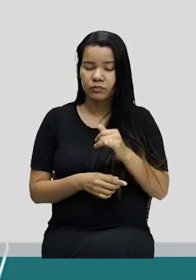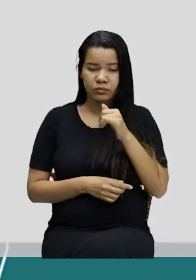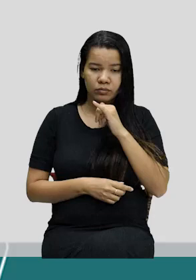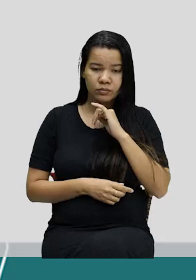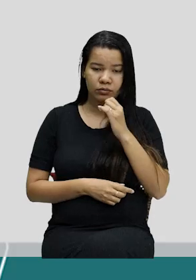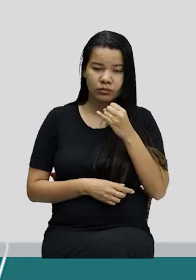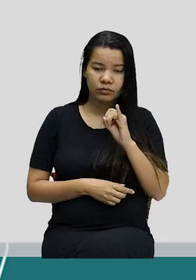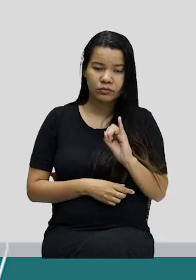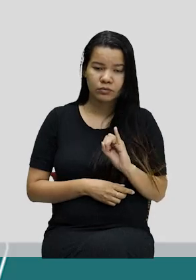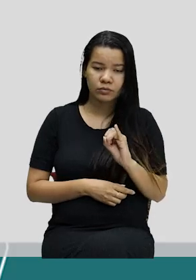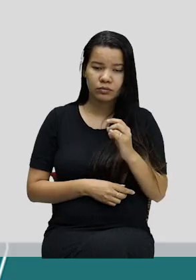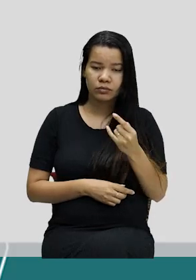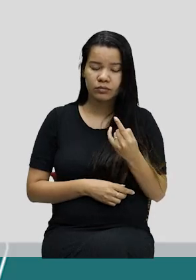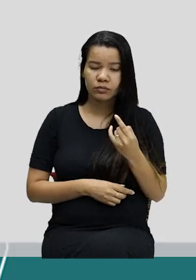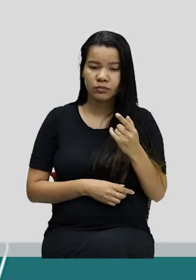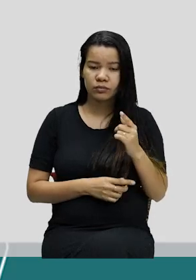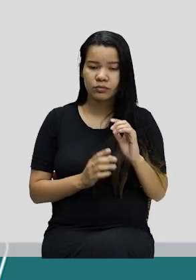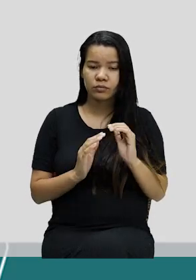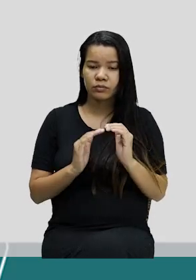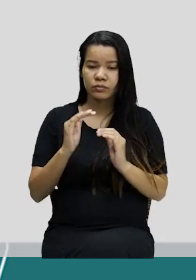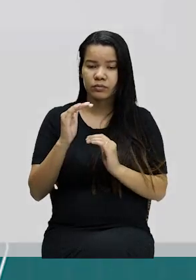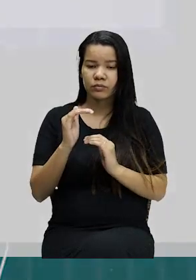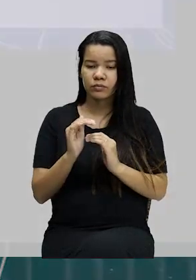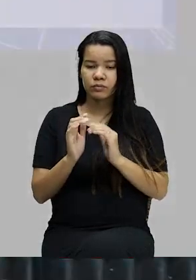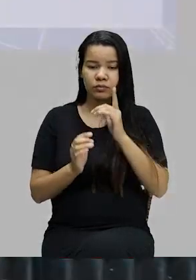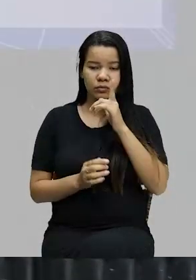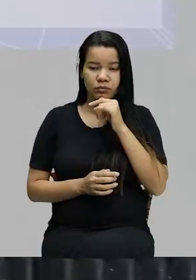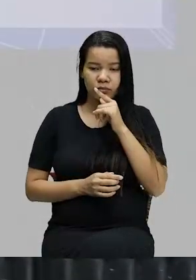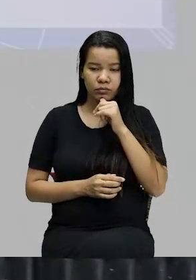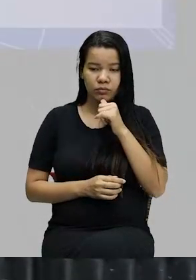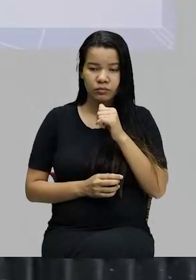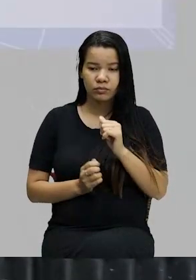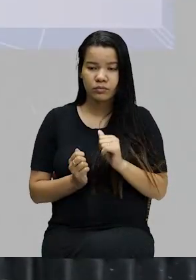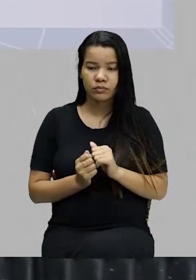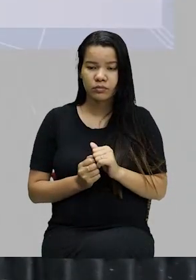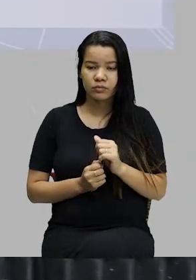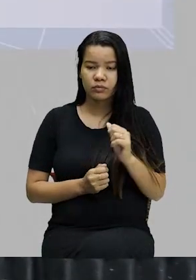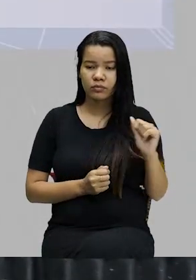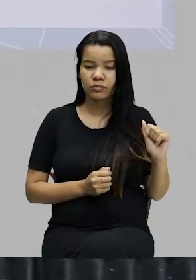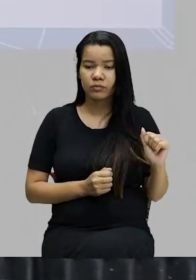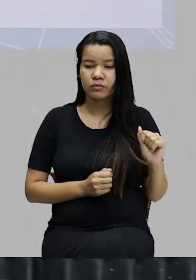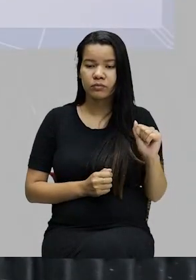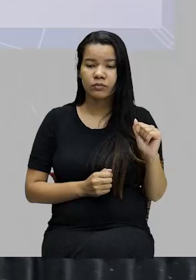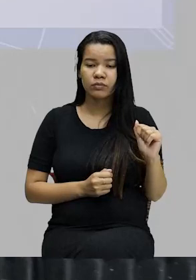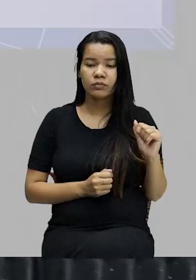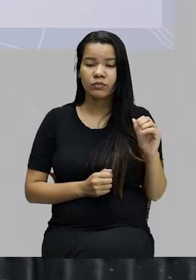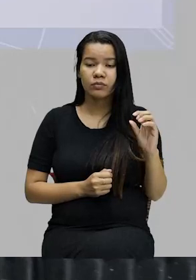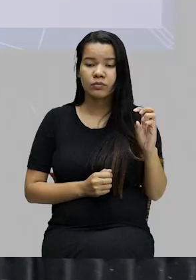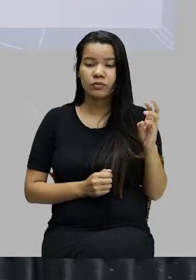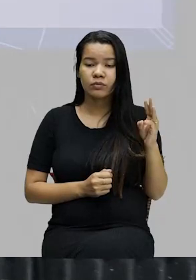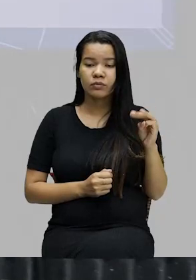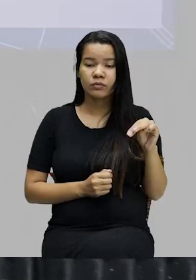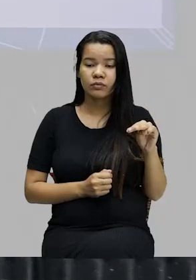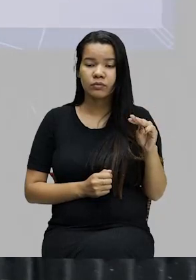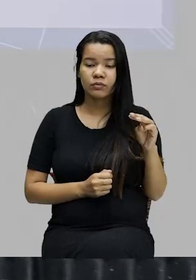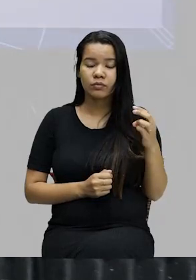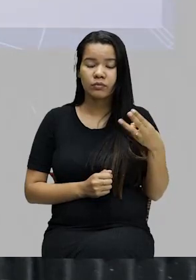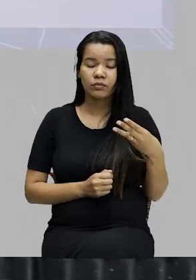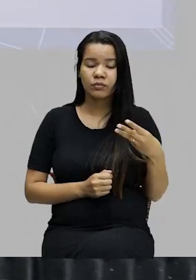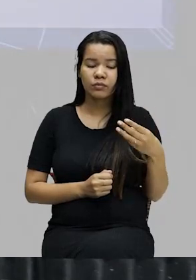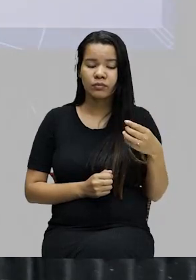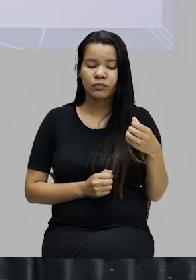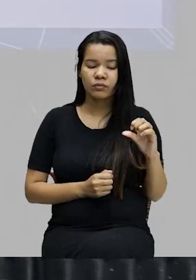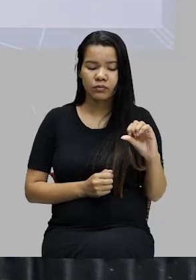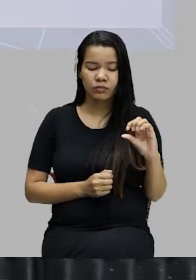do mar há 390 miligramas de potássio, ok? 390 miligramas de